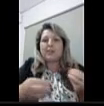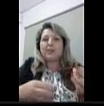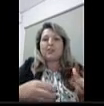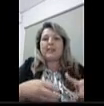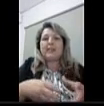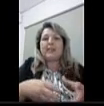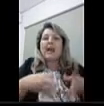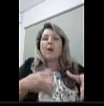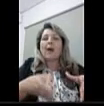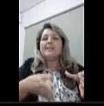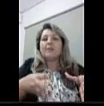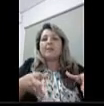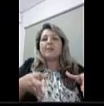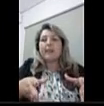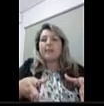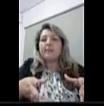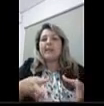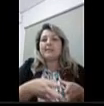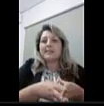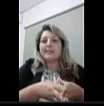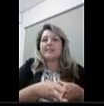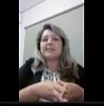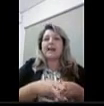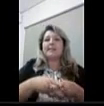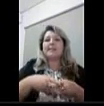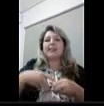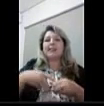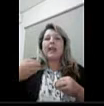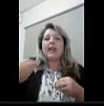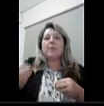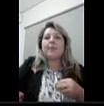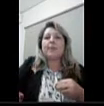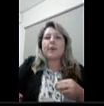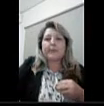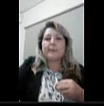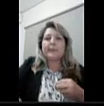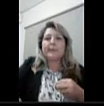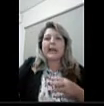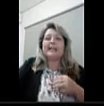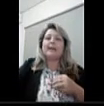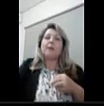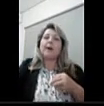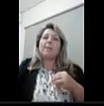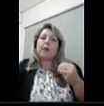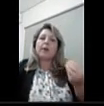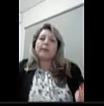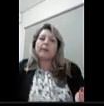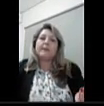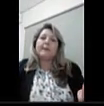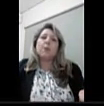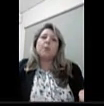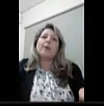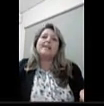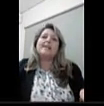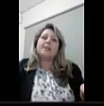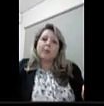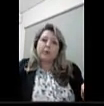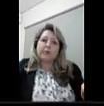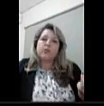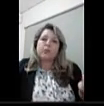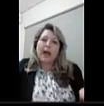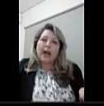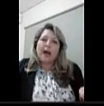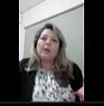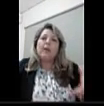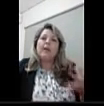no dia a dia, quais são as ferramentas necessárias. Então, é uma prova adaptada, uma prova com mais apoio